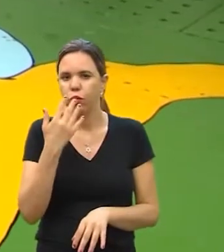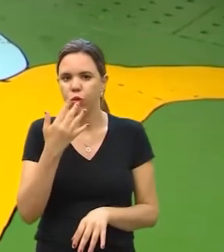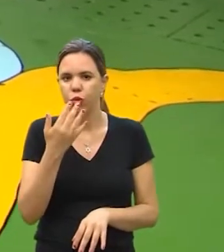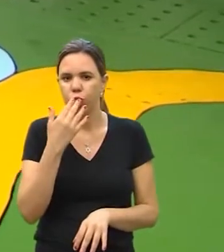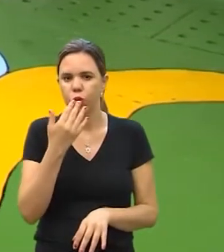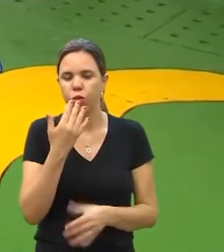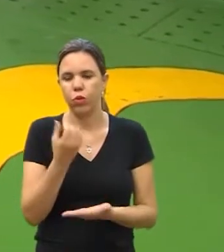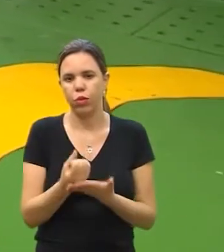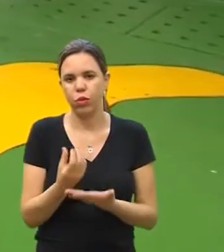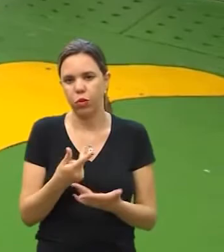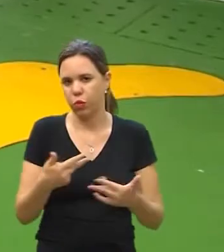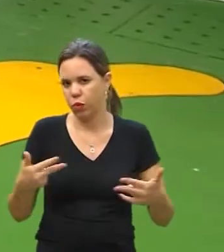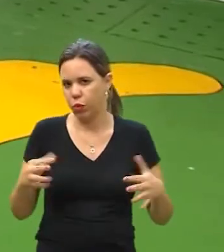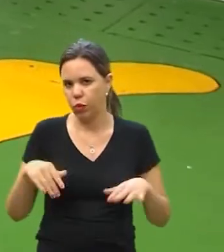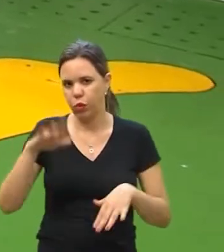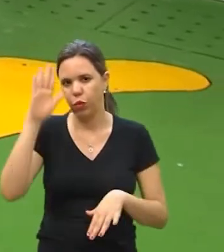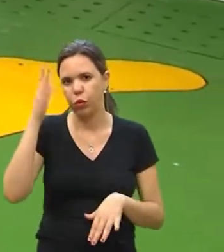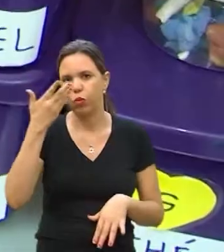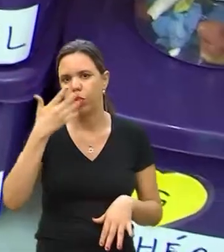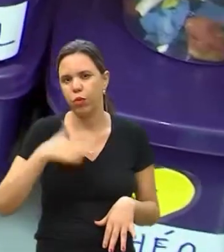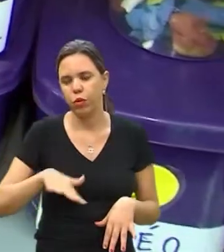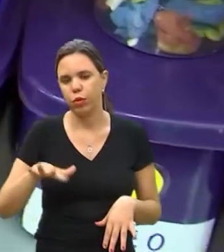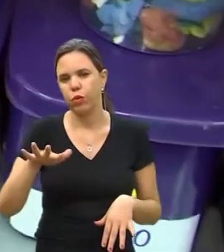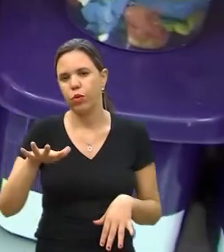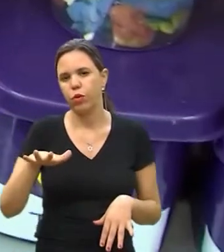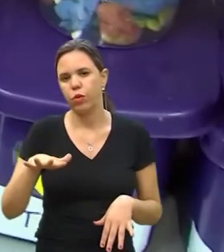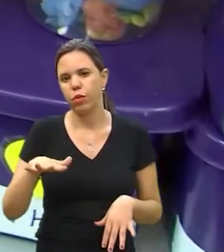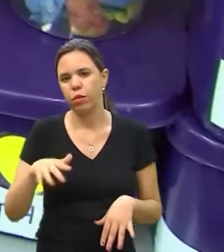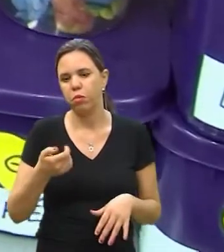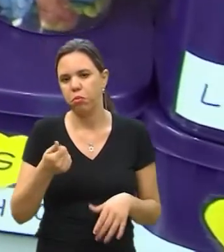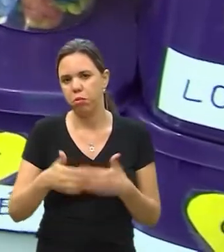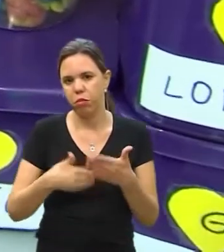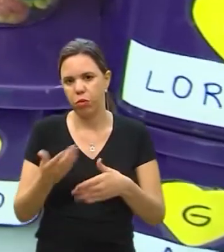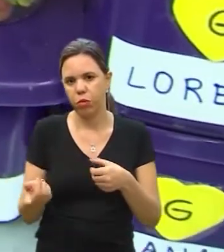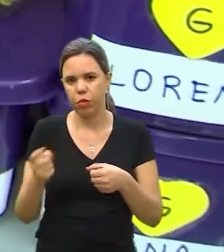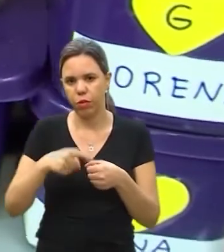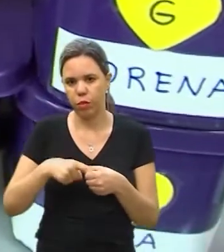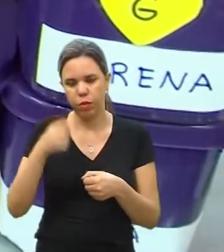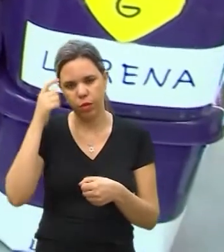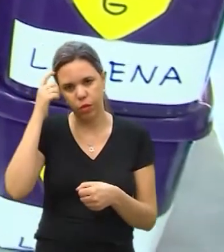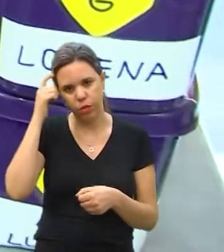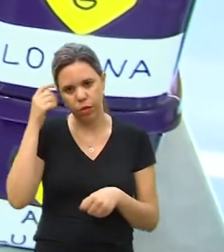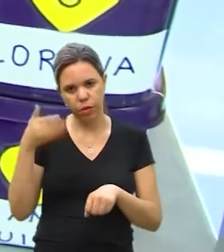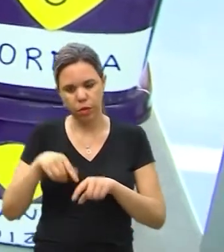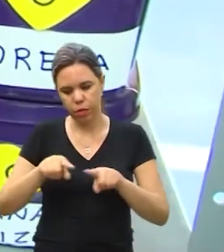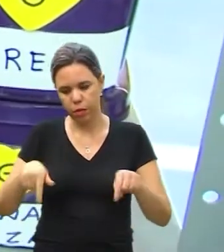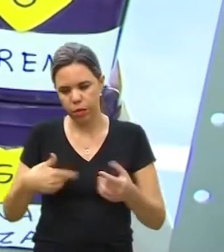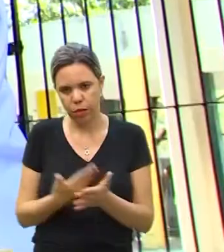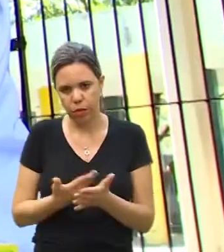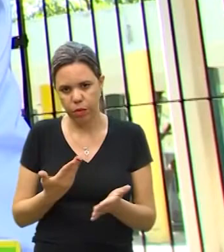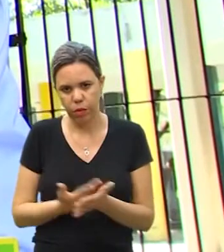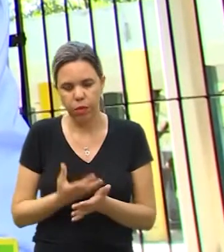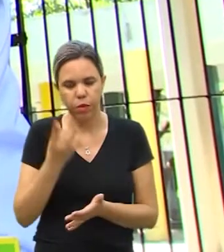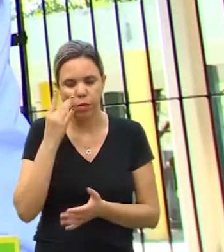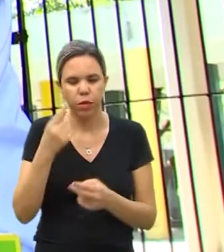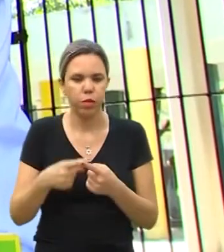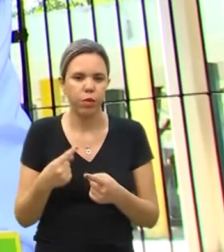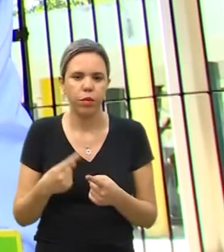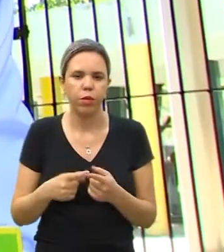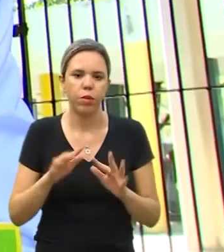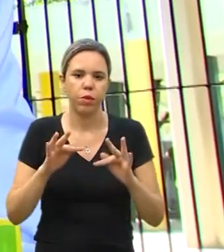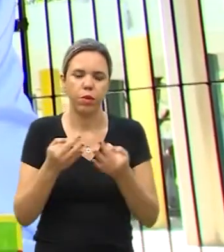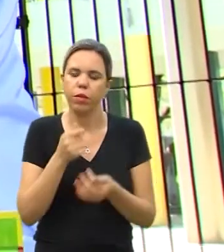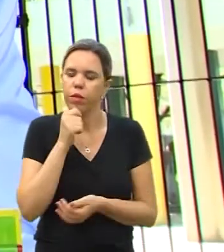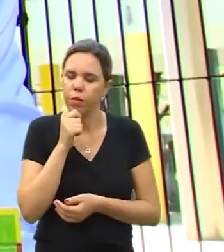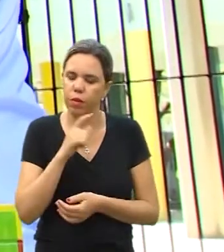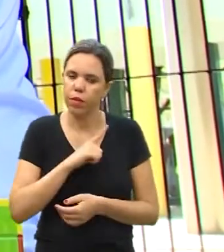o alfabeto e muito mais para as crianças que bem aos poucos voltam a frequentar as salas de aula. Isso porque muitos